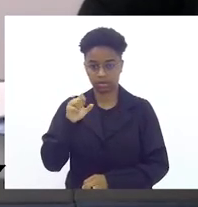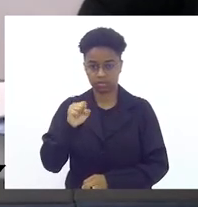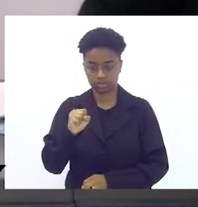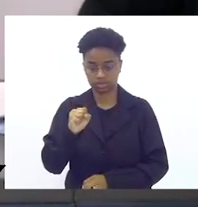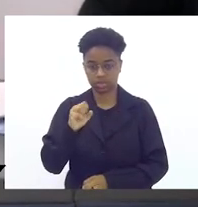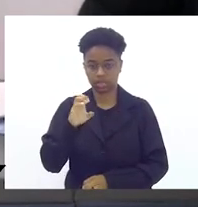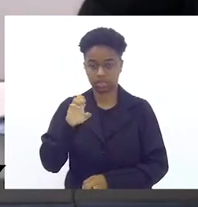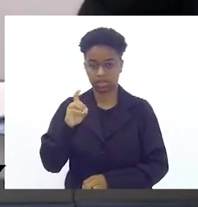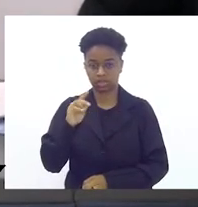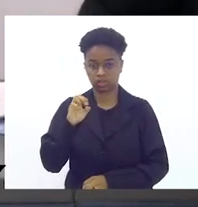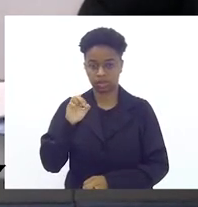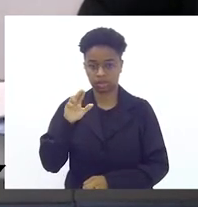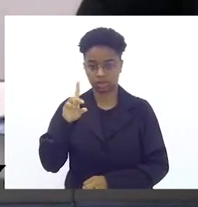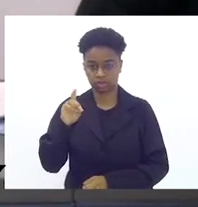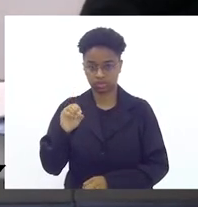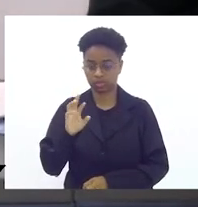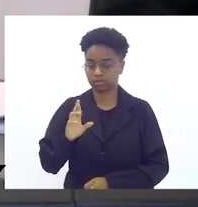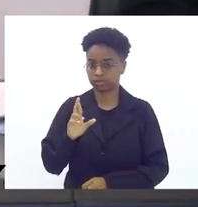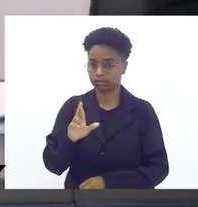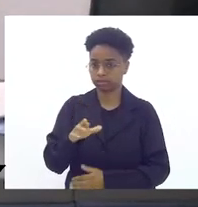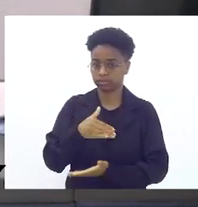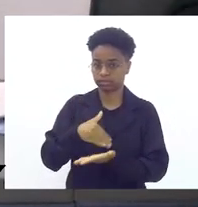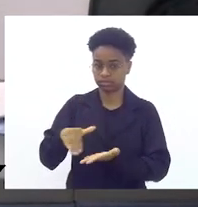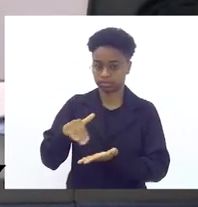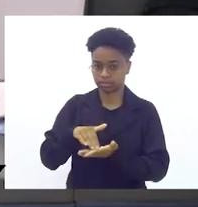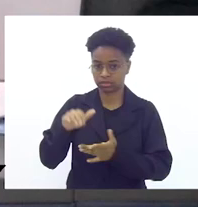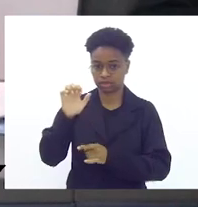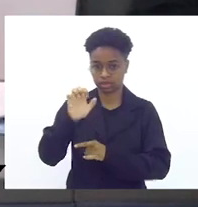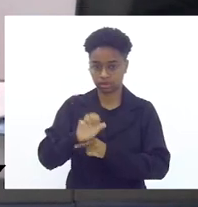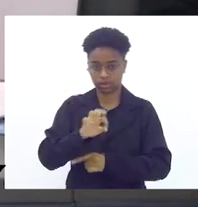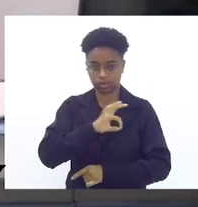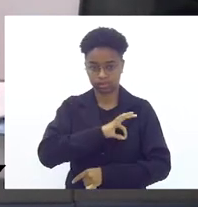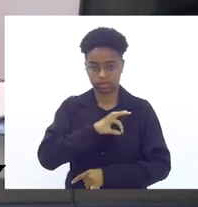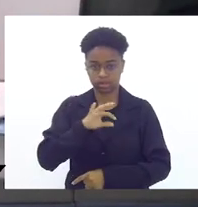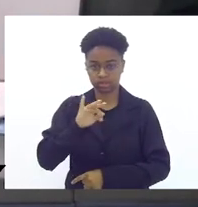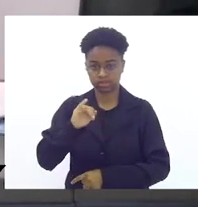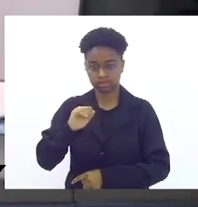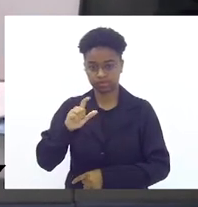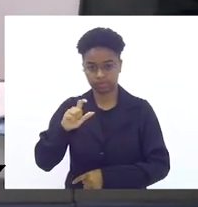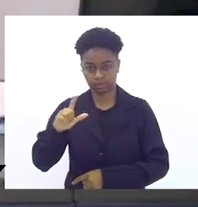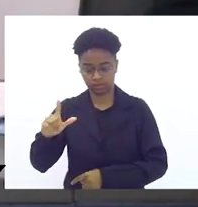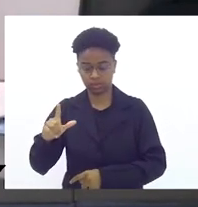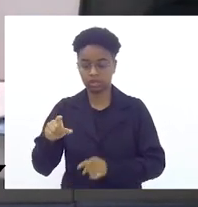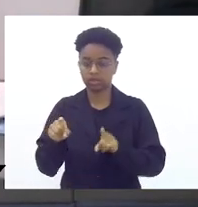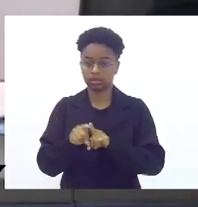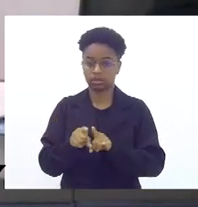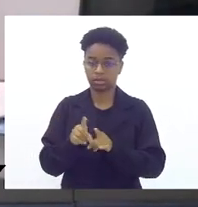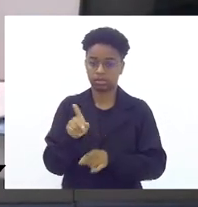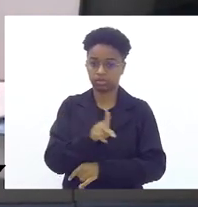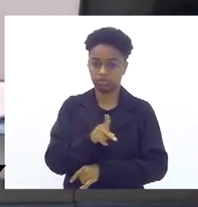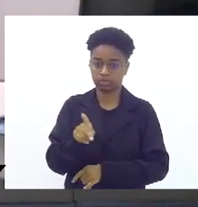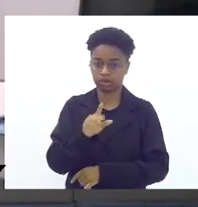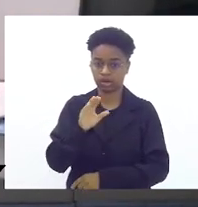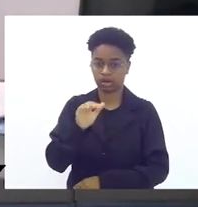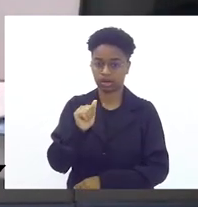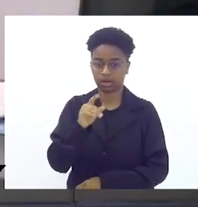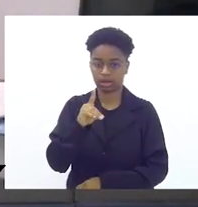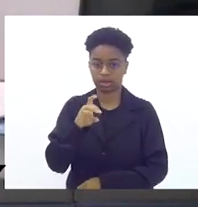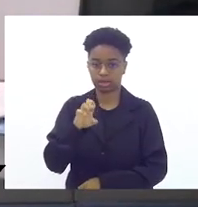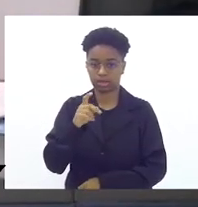representando aqui a secretaria de estado da Polícia Civil também professor da cadepol e que me deu